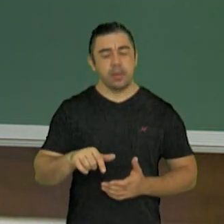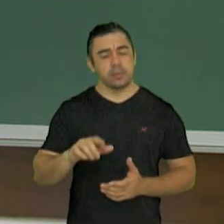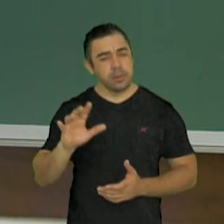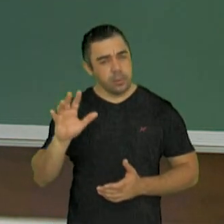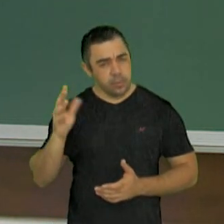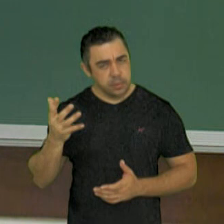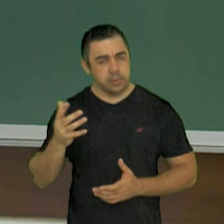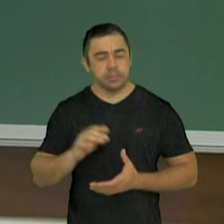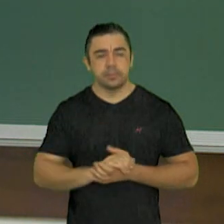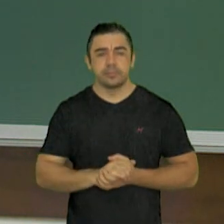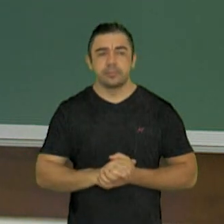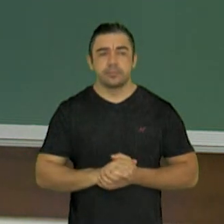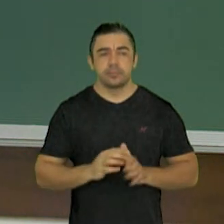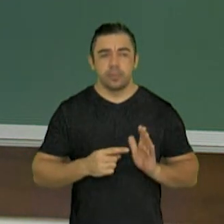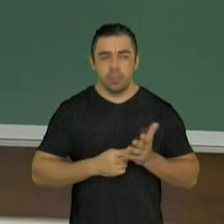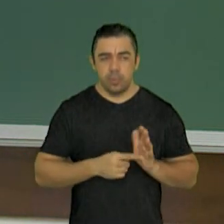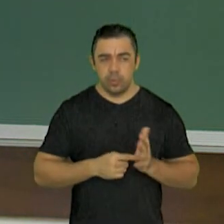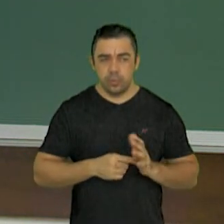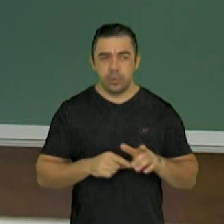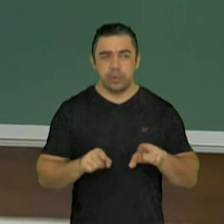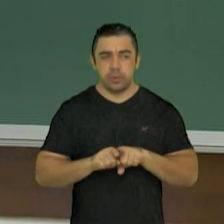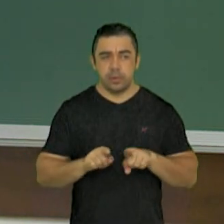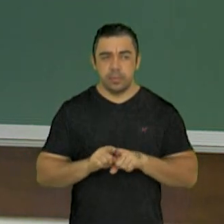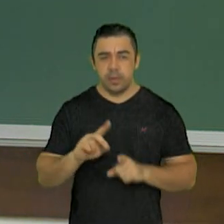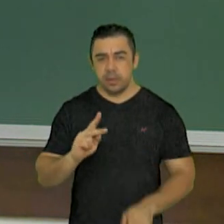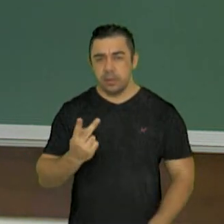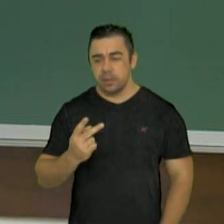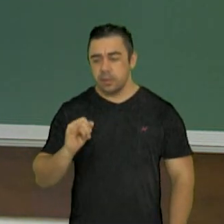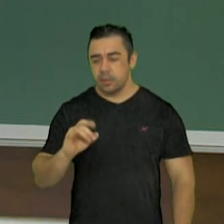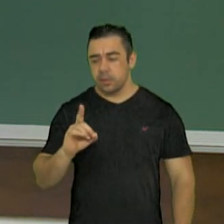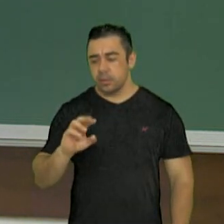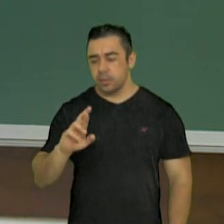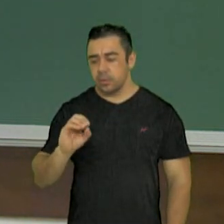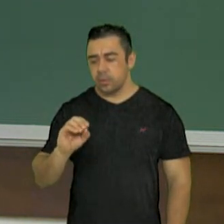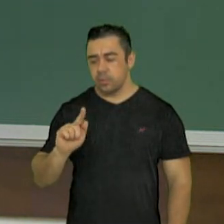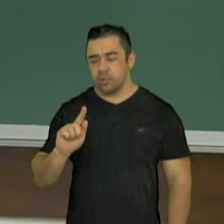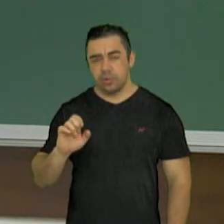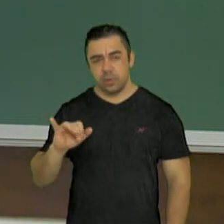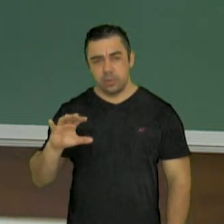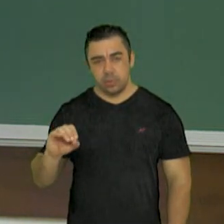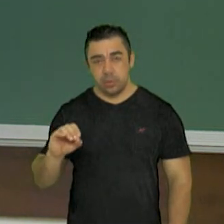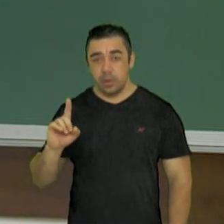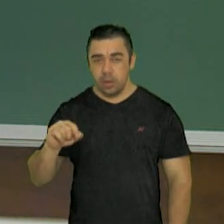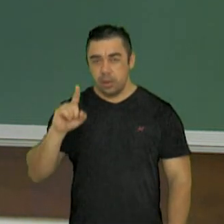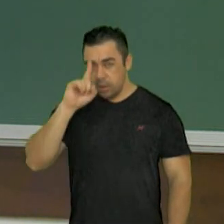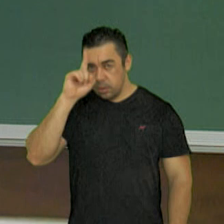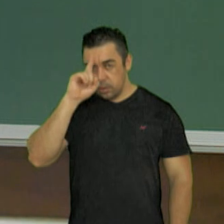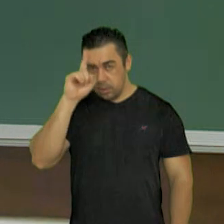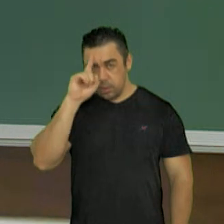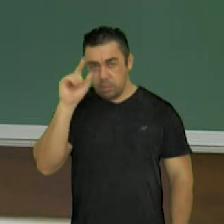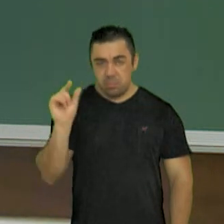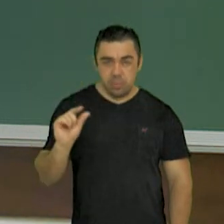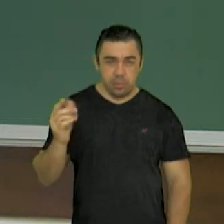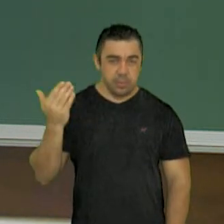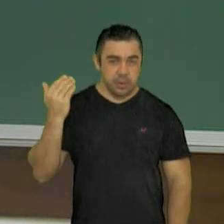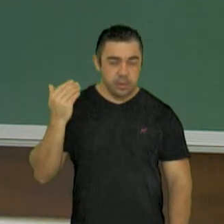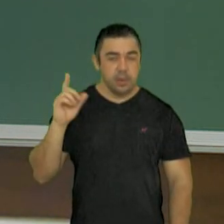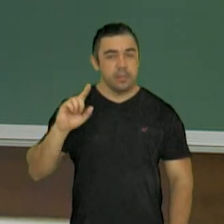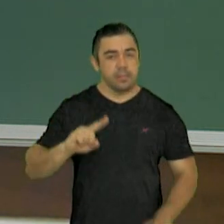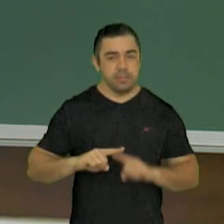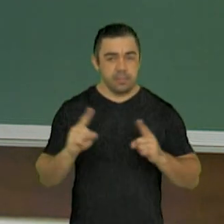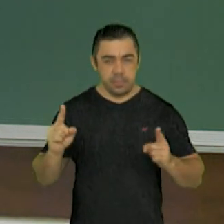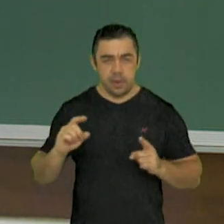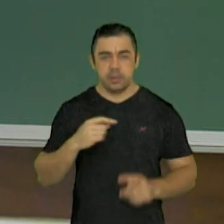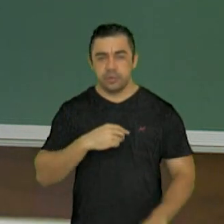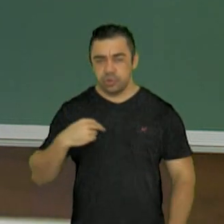acontecendo. Os motores movidos a hidrogênio, por exemplo, que era uma ideia pouco cogitada aí no mundo, mas a China já